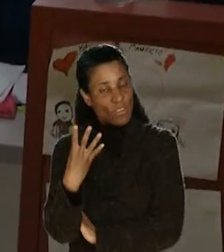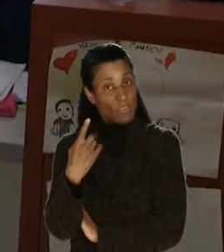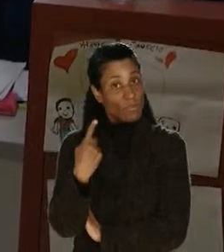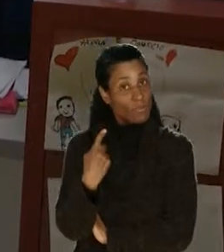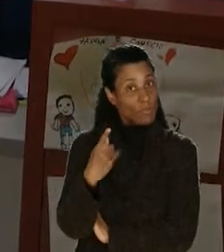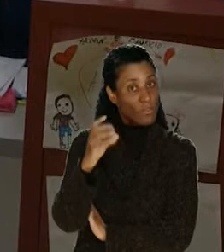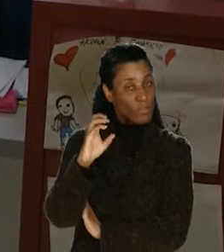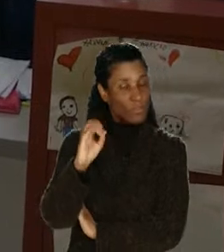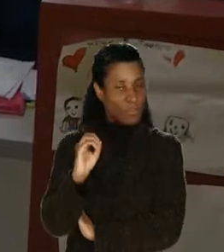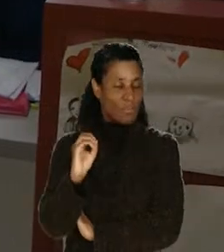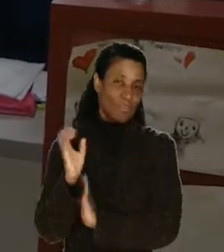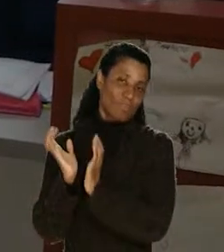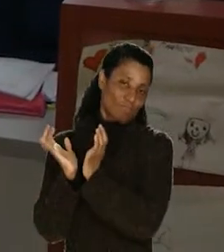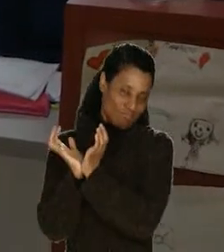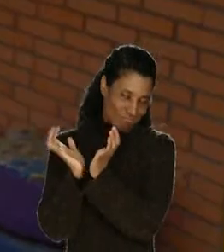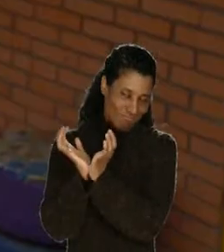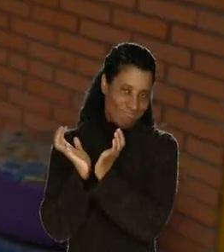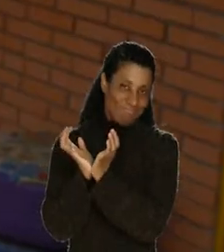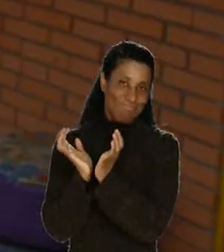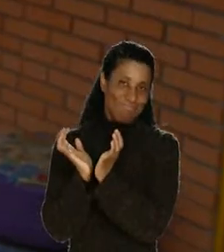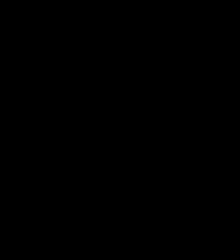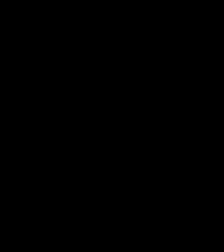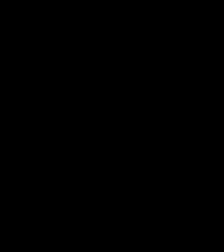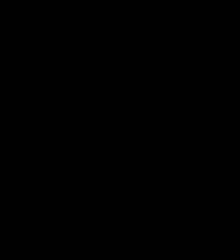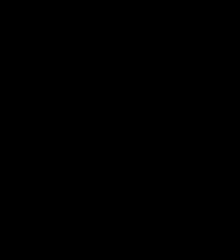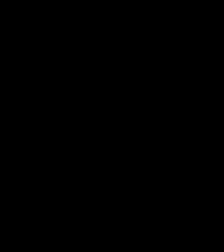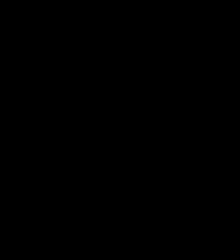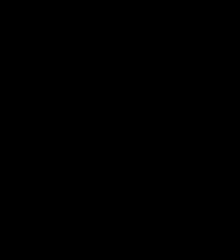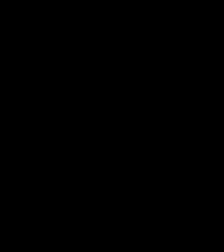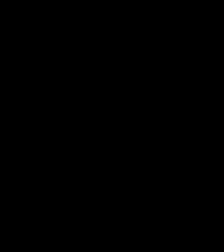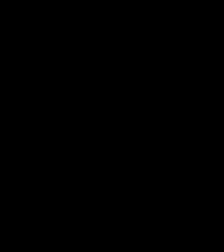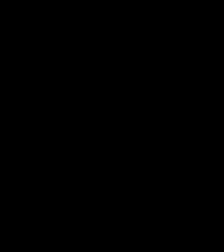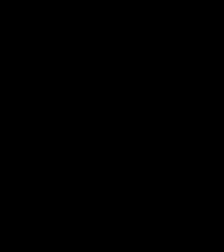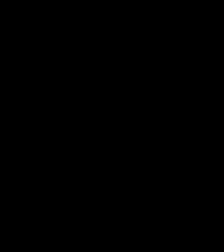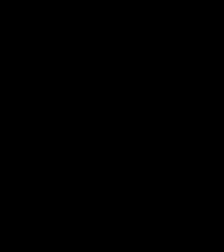outros 410 colegas dele.